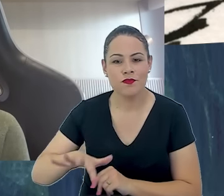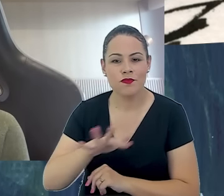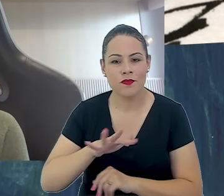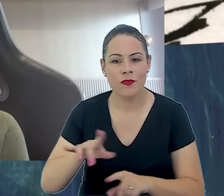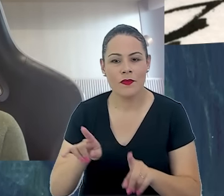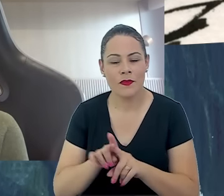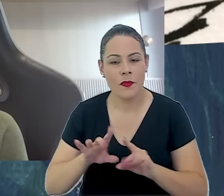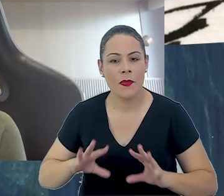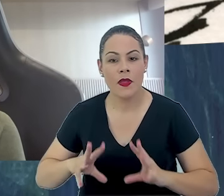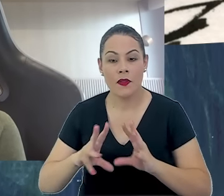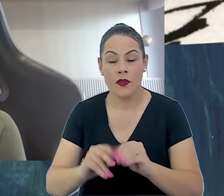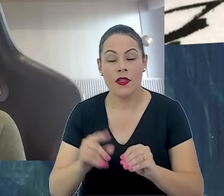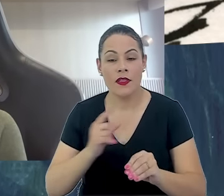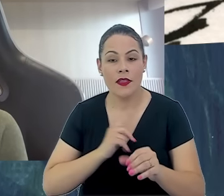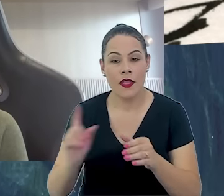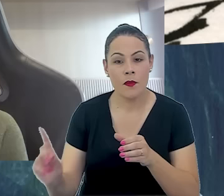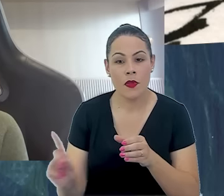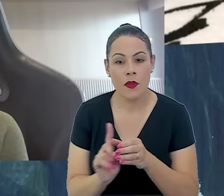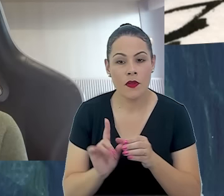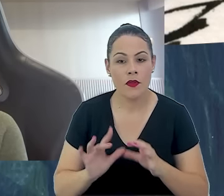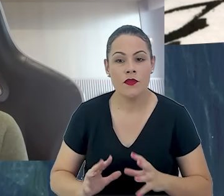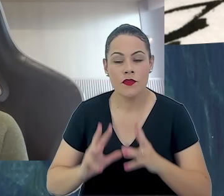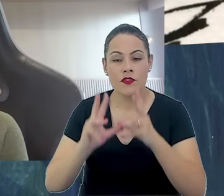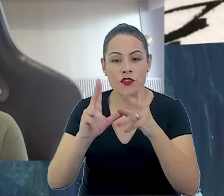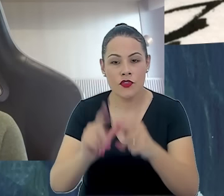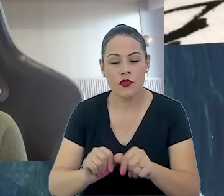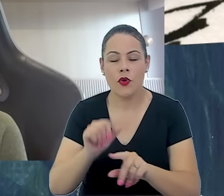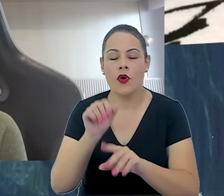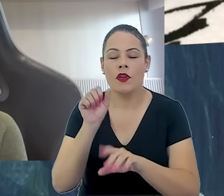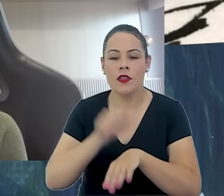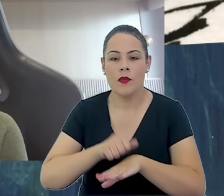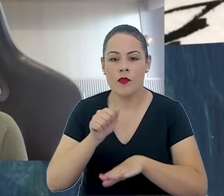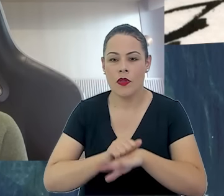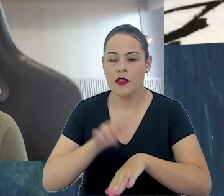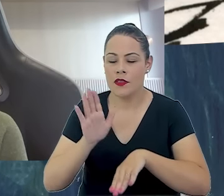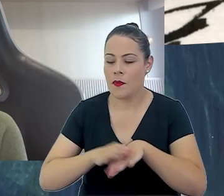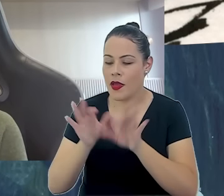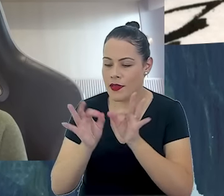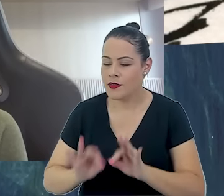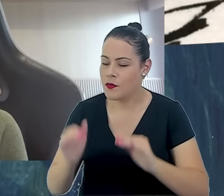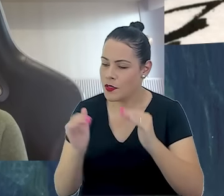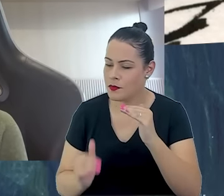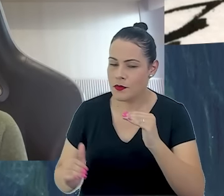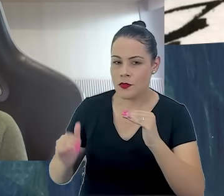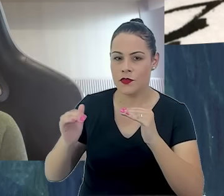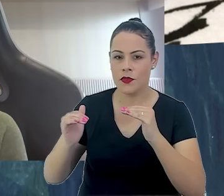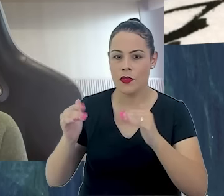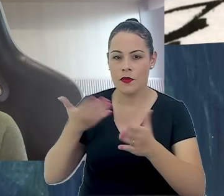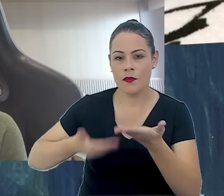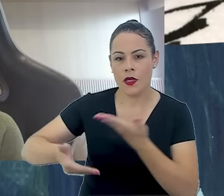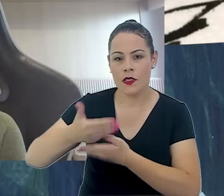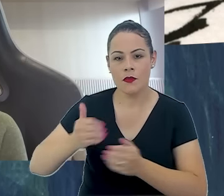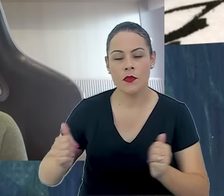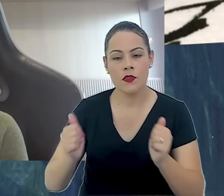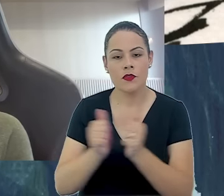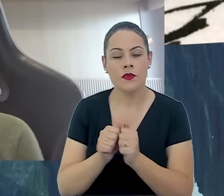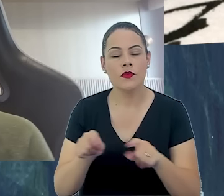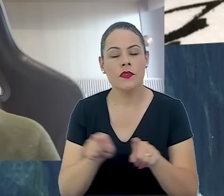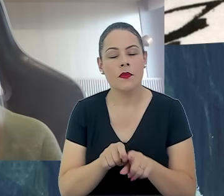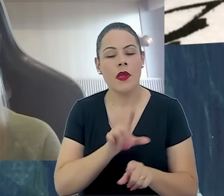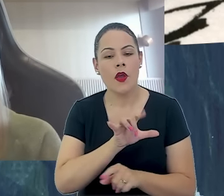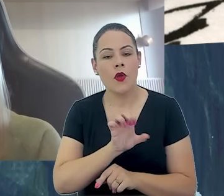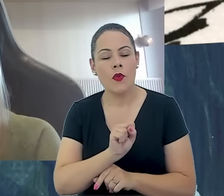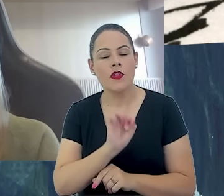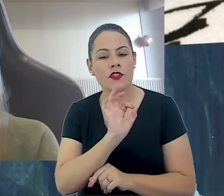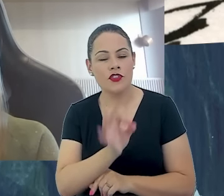setor privado e para a inclusão das camadas da população mais vulneráveis. Para que isso ocorra, além de tudo que o